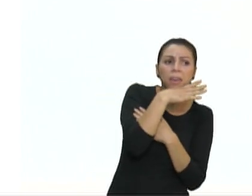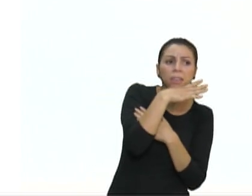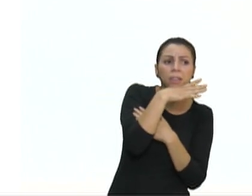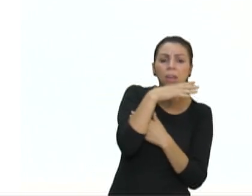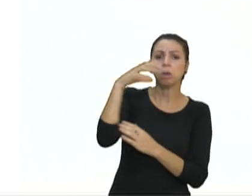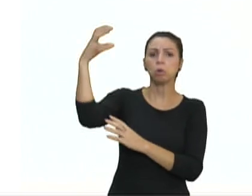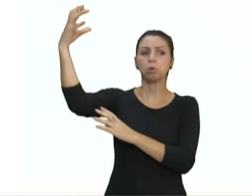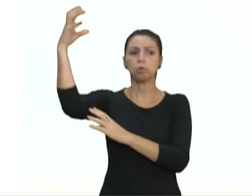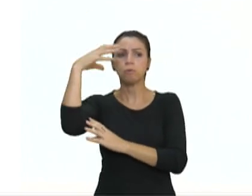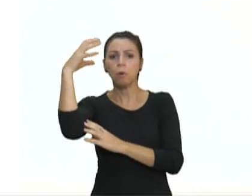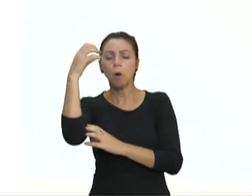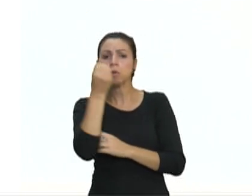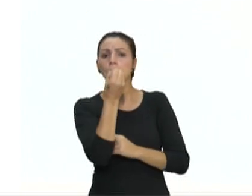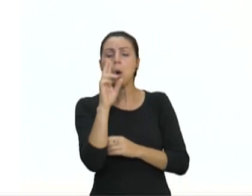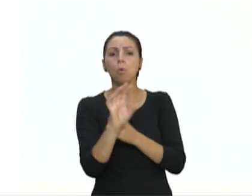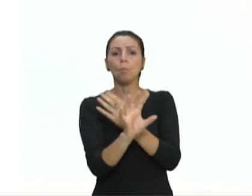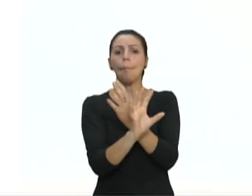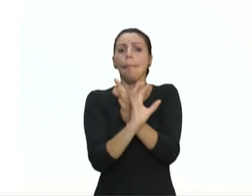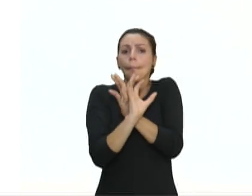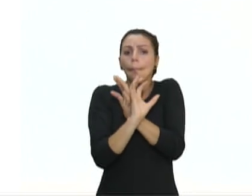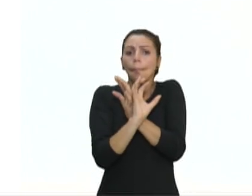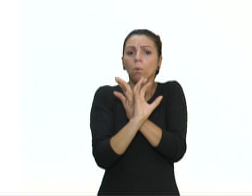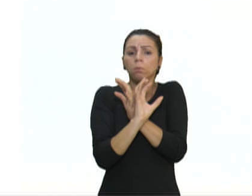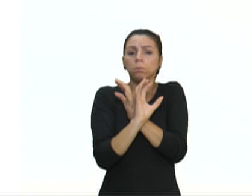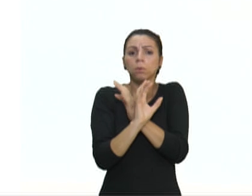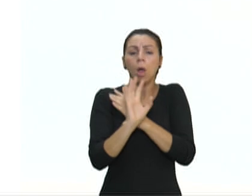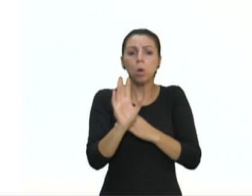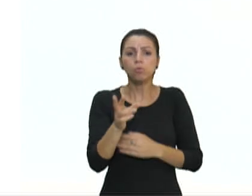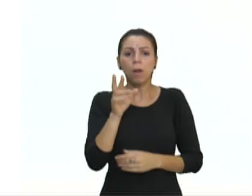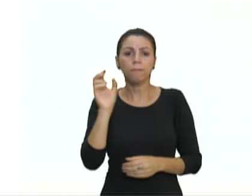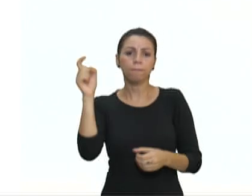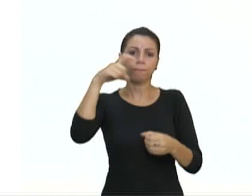uma alternativa e eu já volto para a correção.